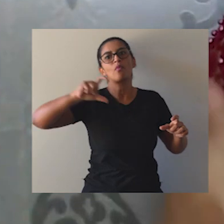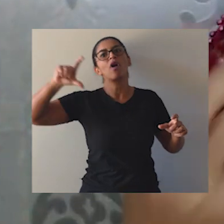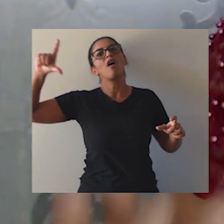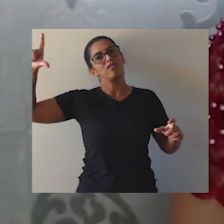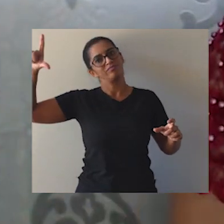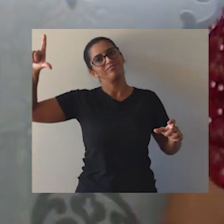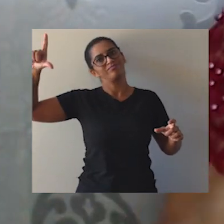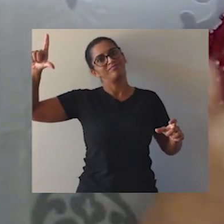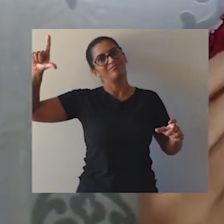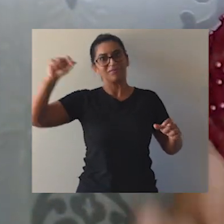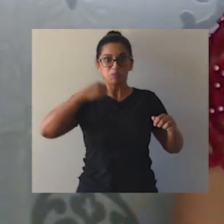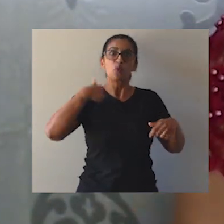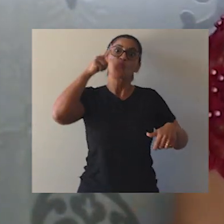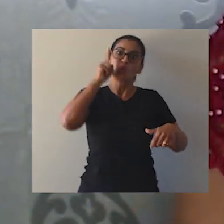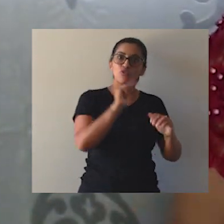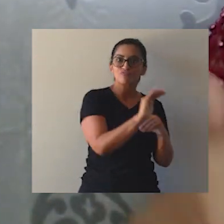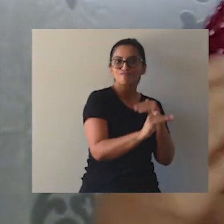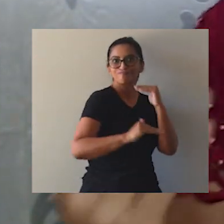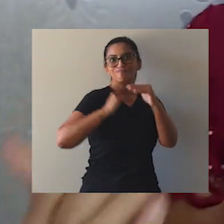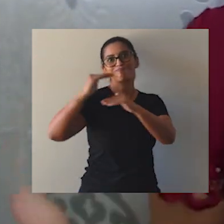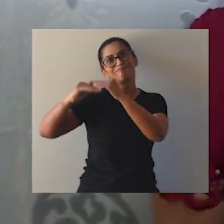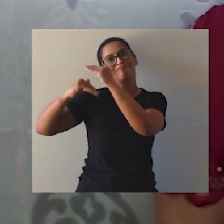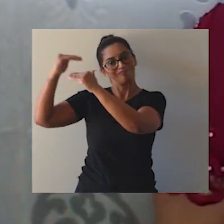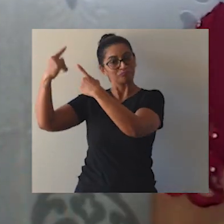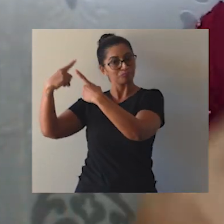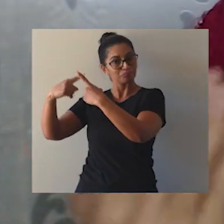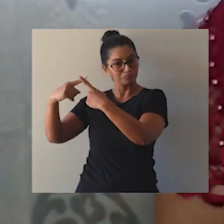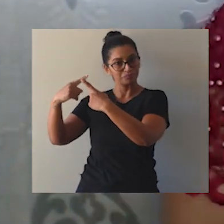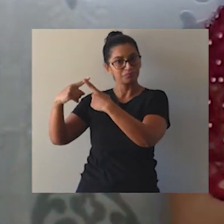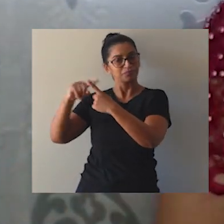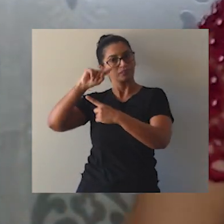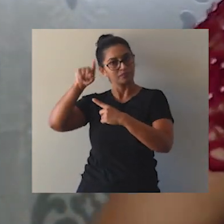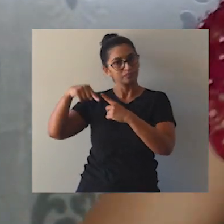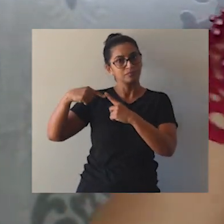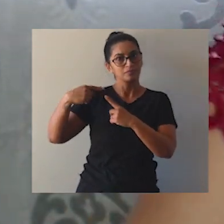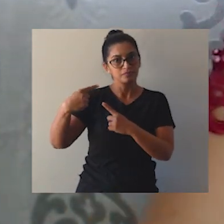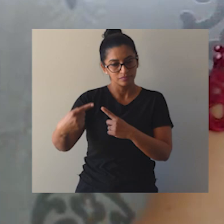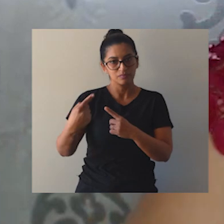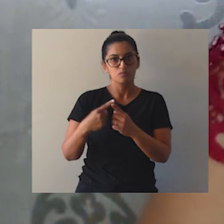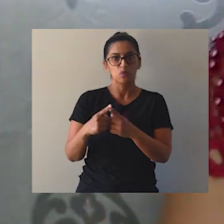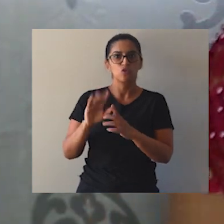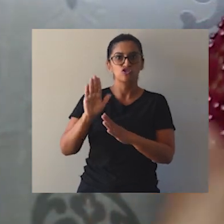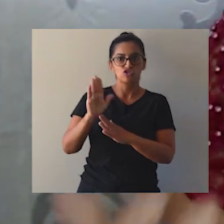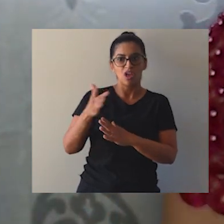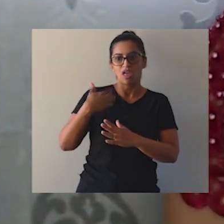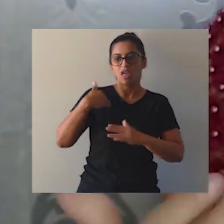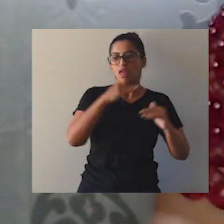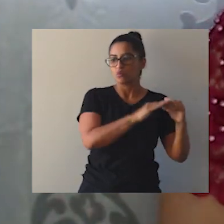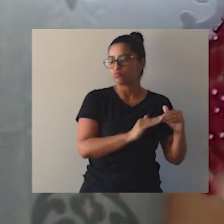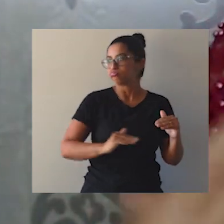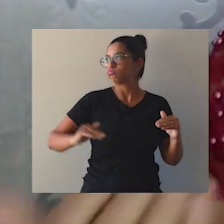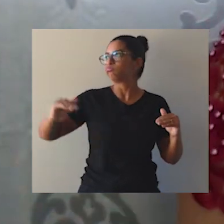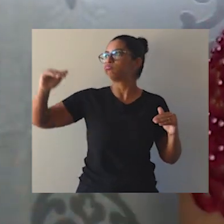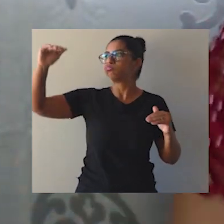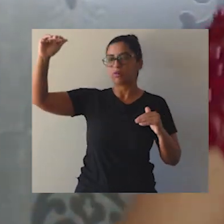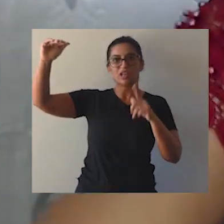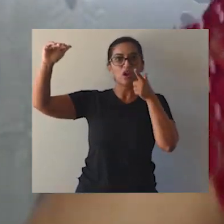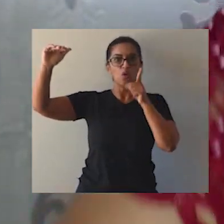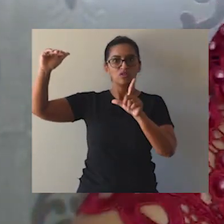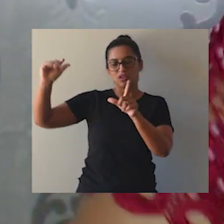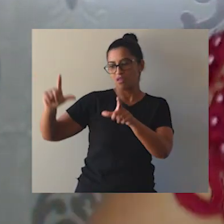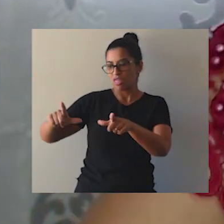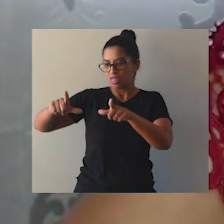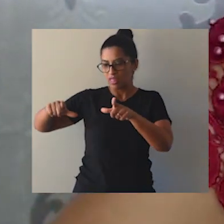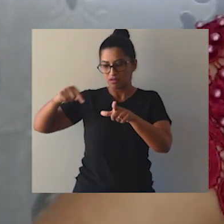na idade, nessa parte já de pegar a reglete, conhecer o braille, aí que nós vamos, por último, vai ser a